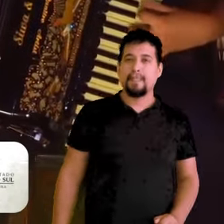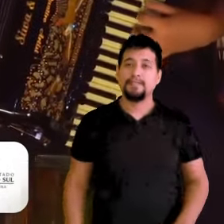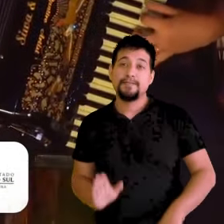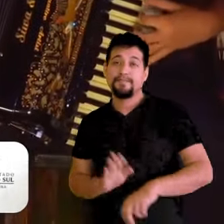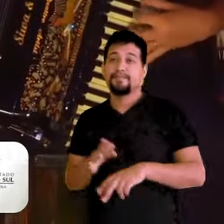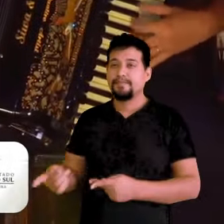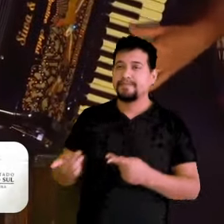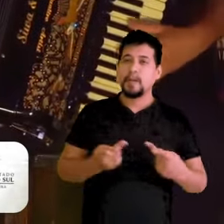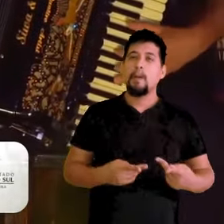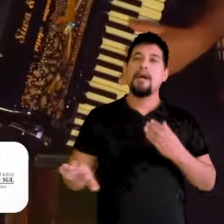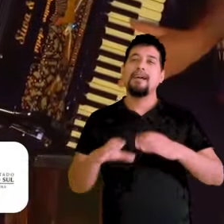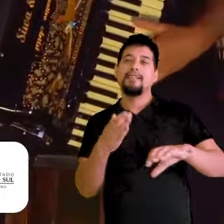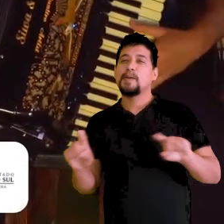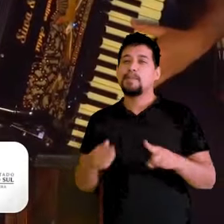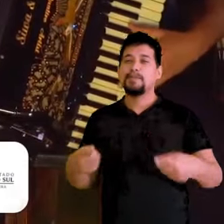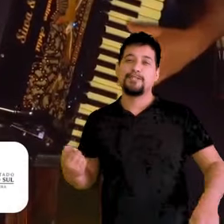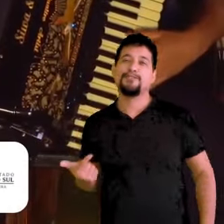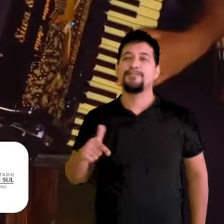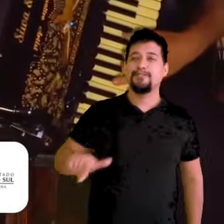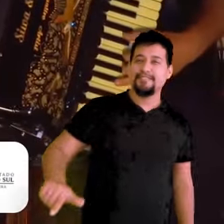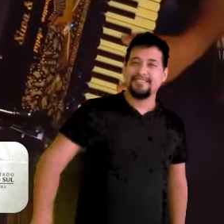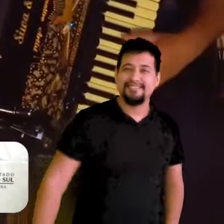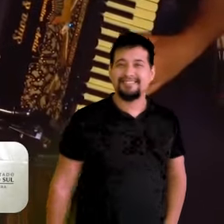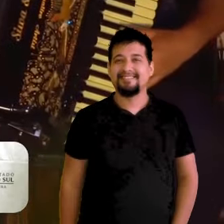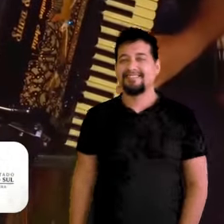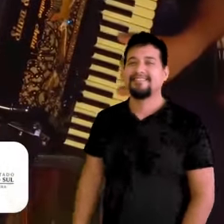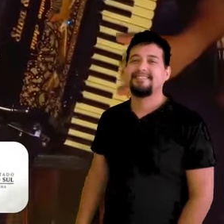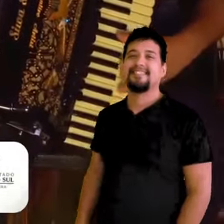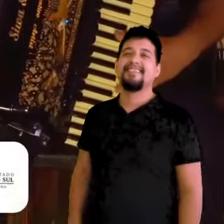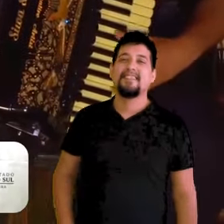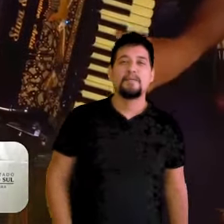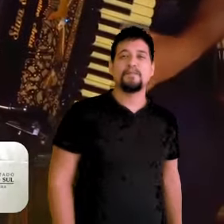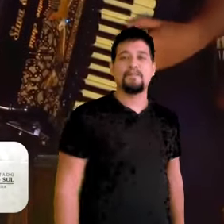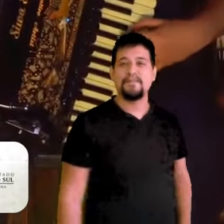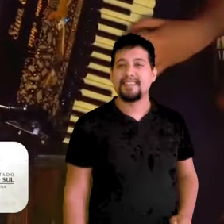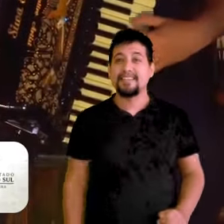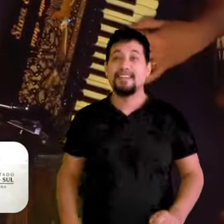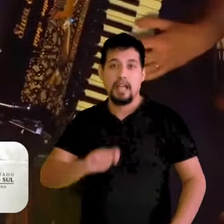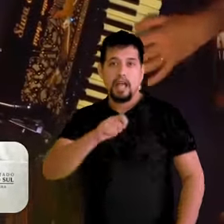Agora é meu, ó. Vou pedir a rapaziada do bordoneiro pra cantar o refrão de novo aí.